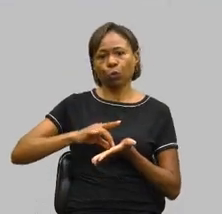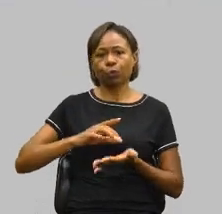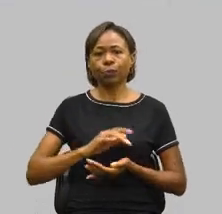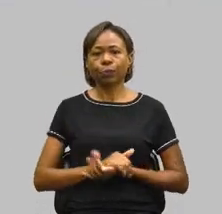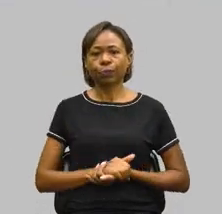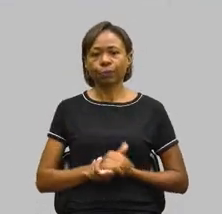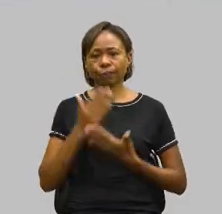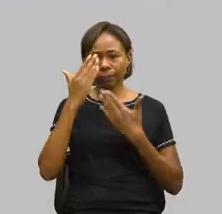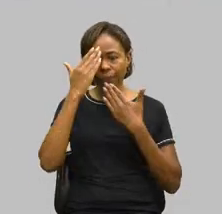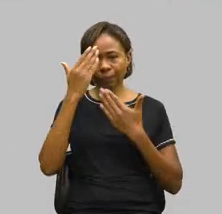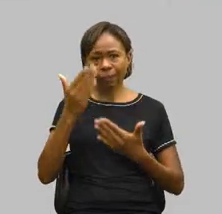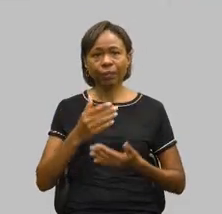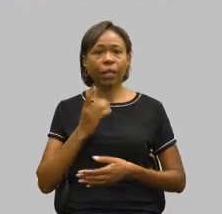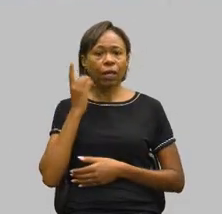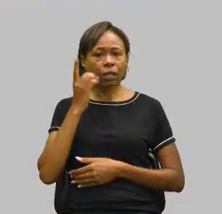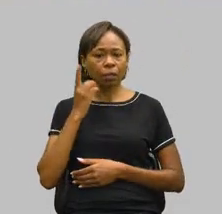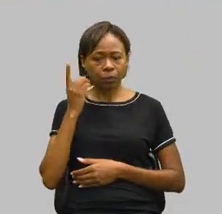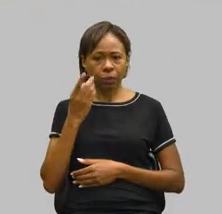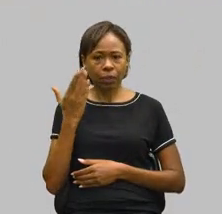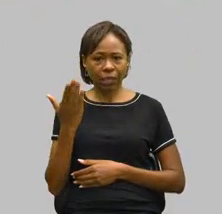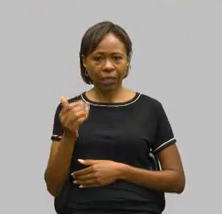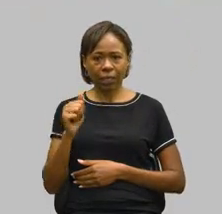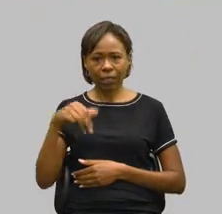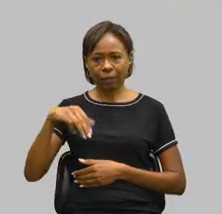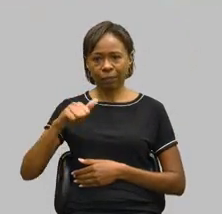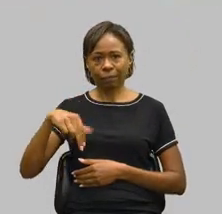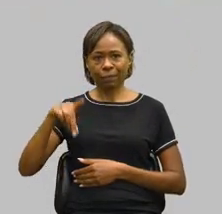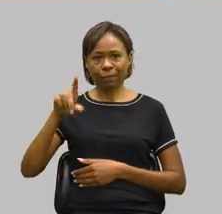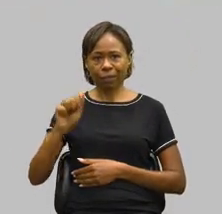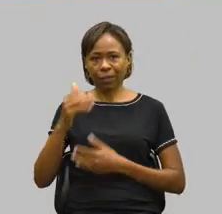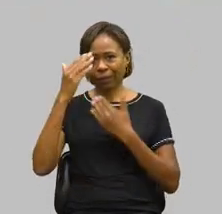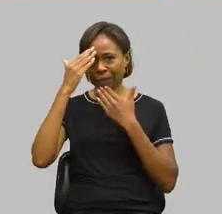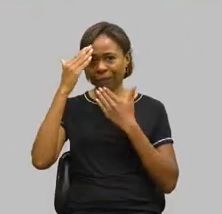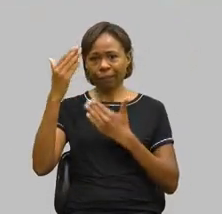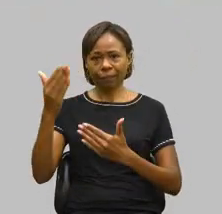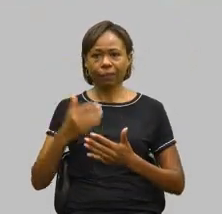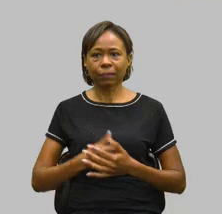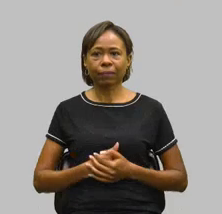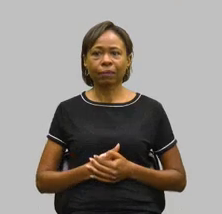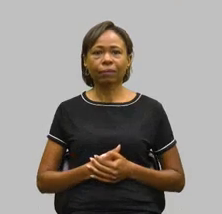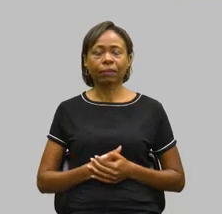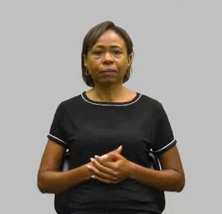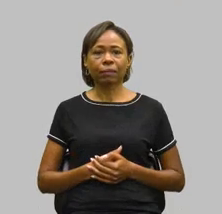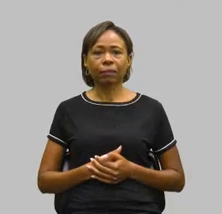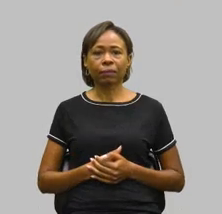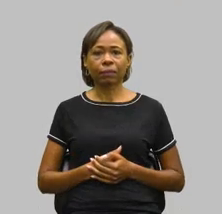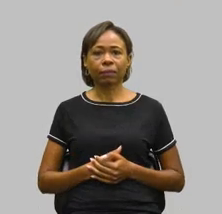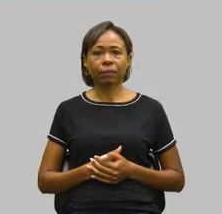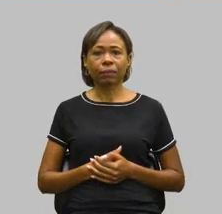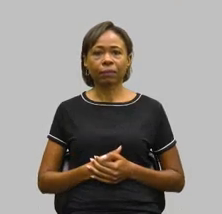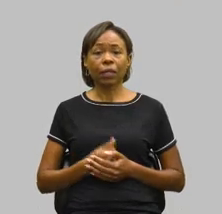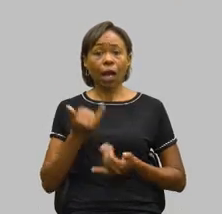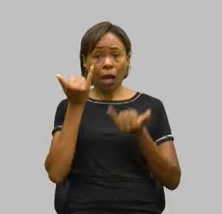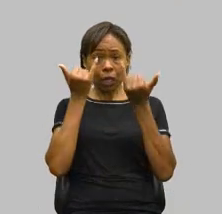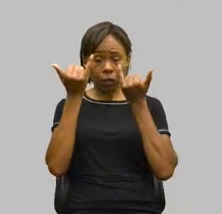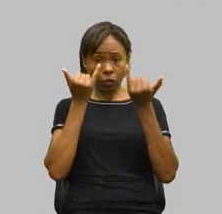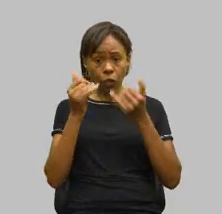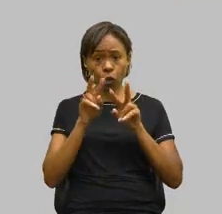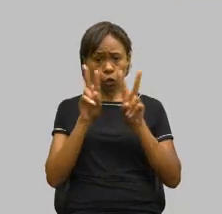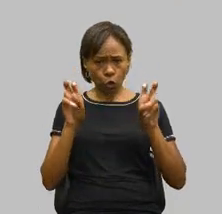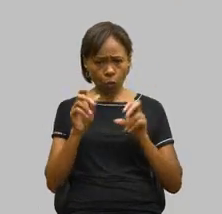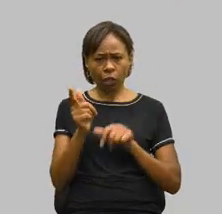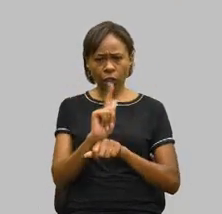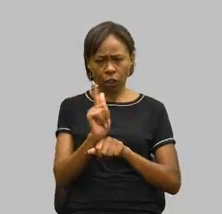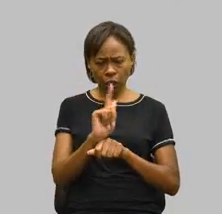obrigada deputada Amanda para constar eh as informações sobre a gestão da Secretaria de